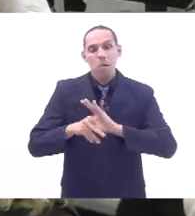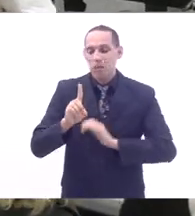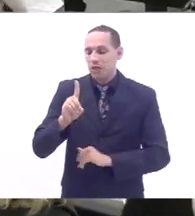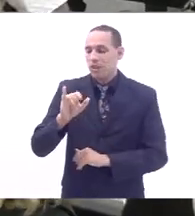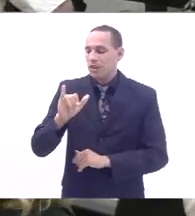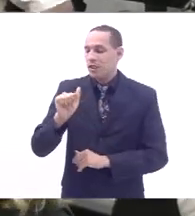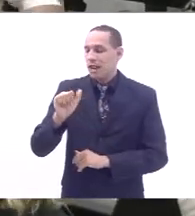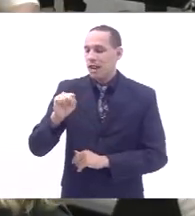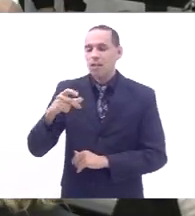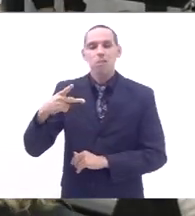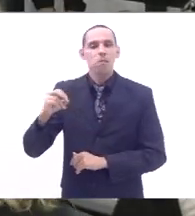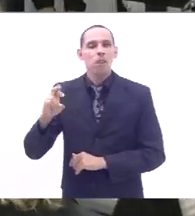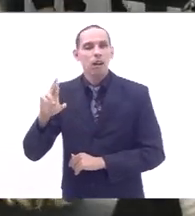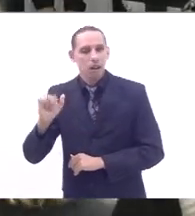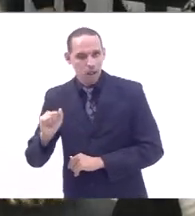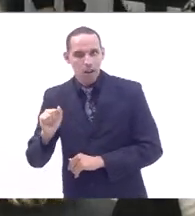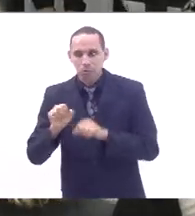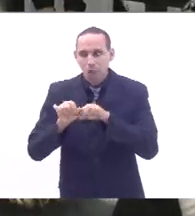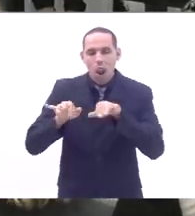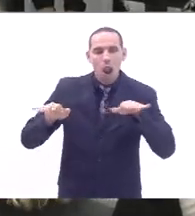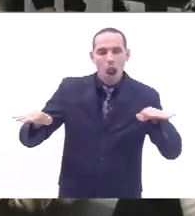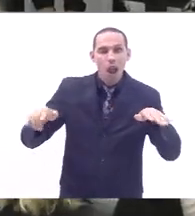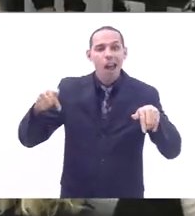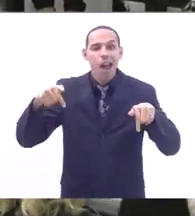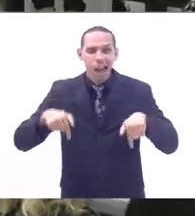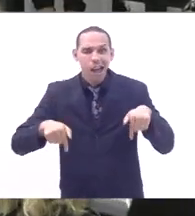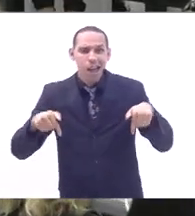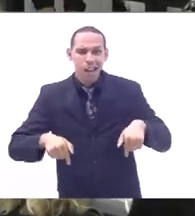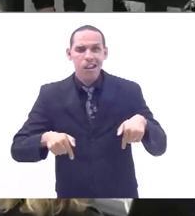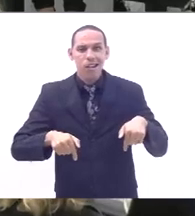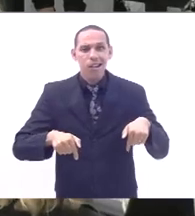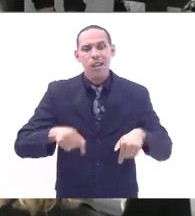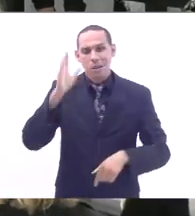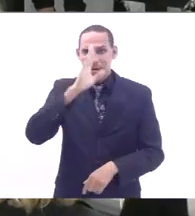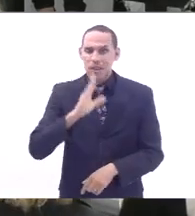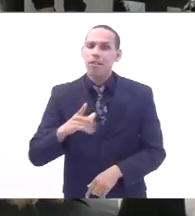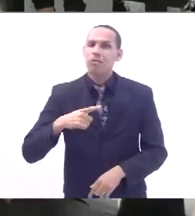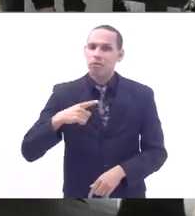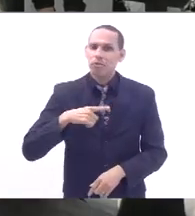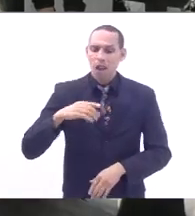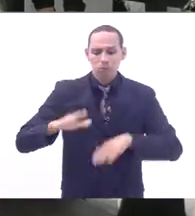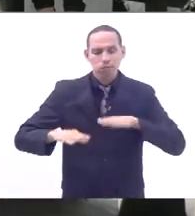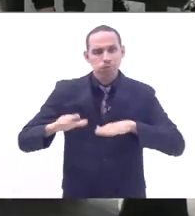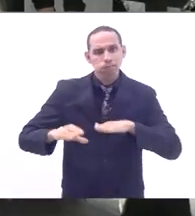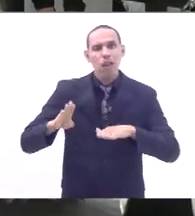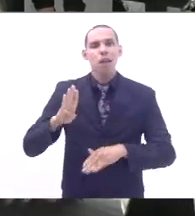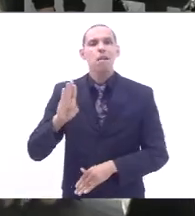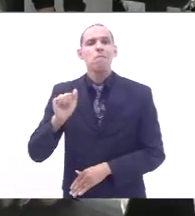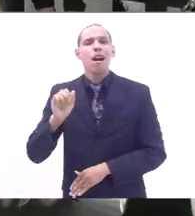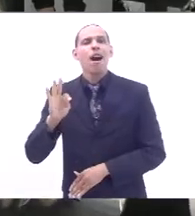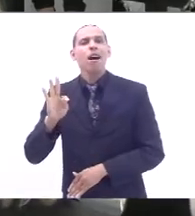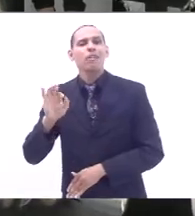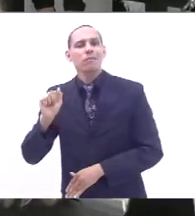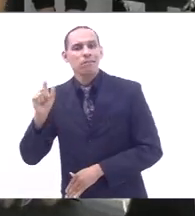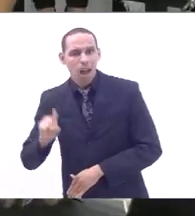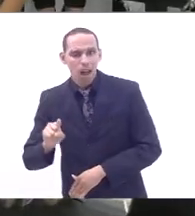em Cuba. No Brasil também há notícias de tambores batá na casa do Paiadão, no Recife. Na Casa Branca tem uns 3